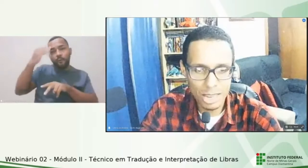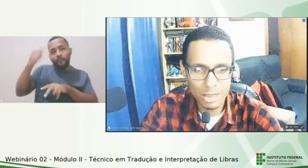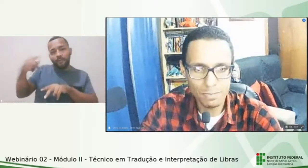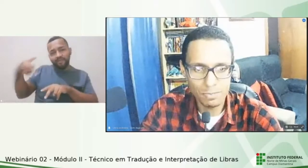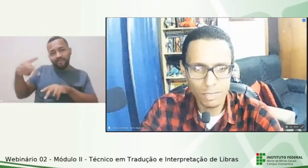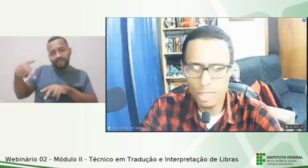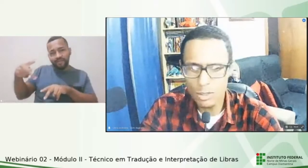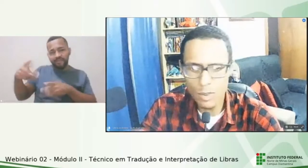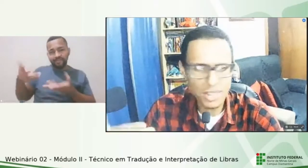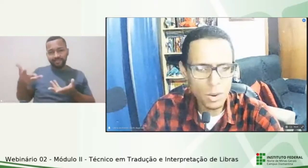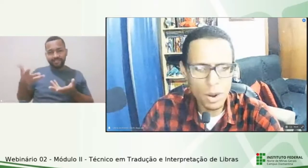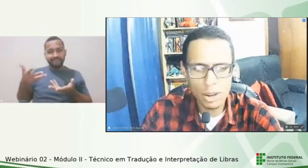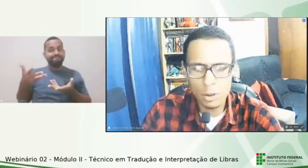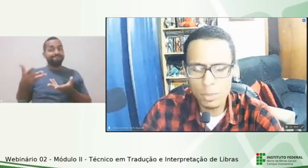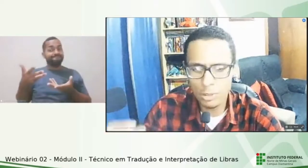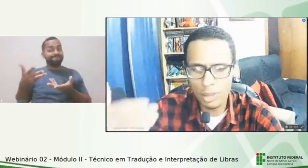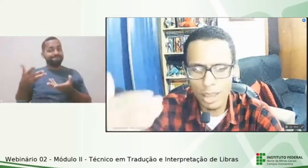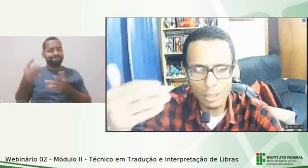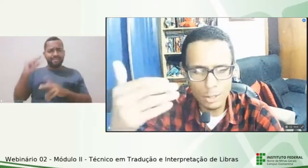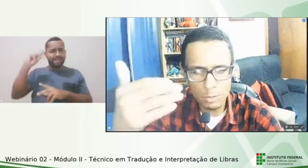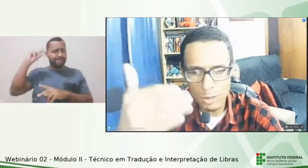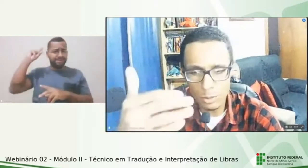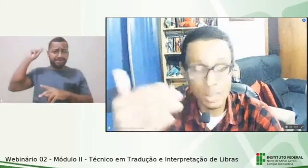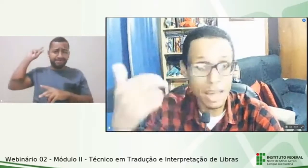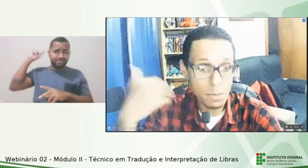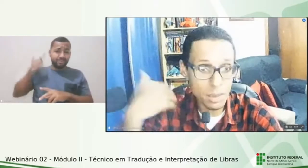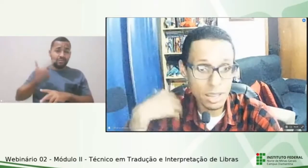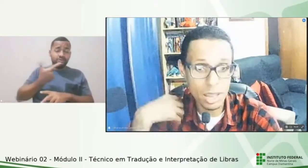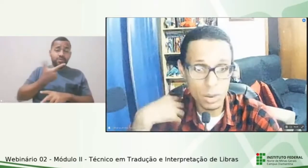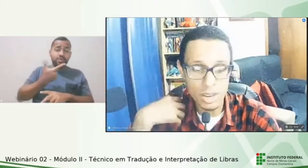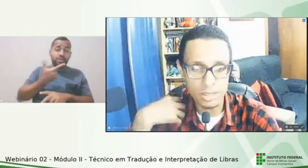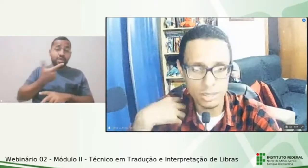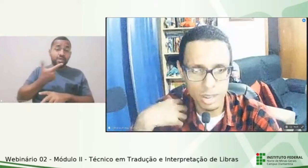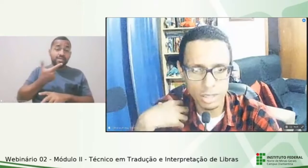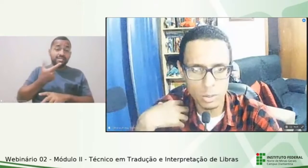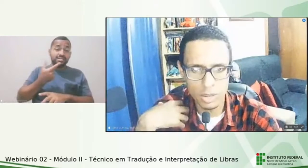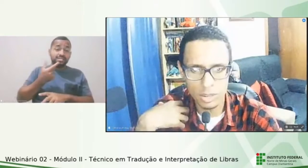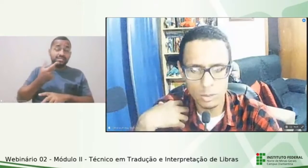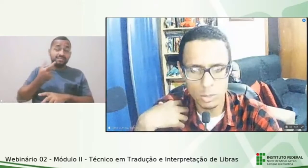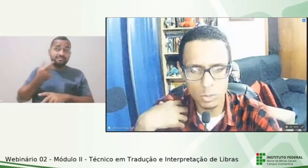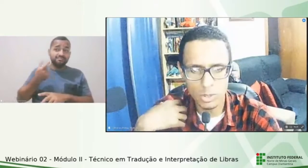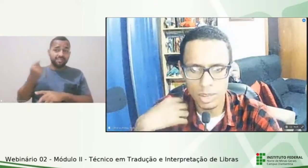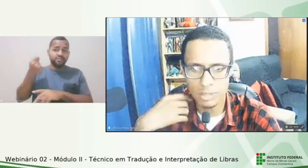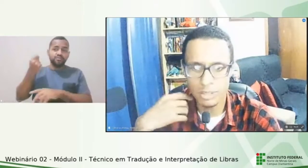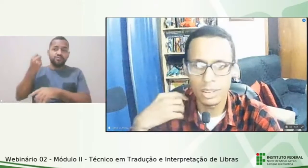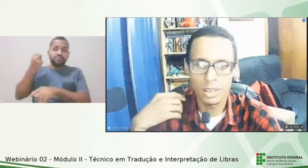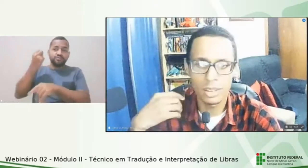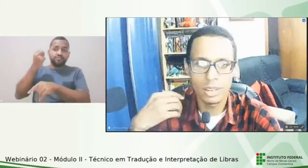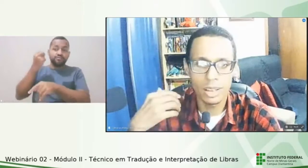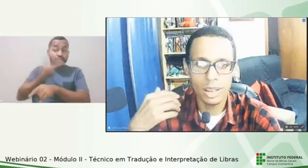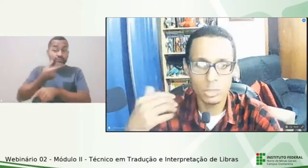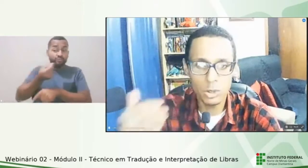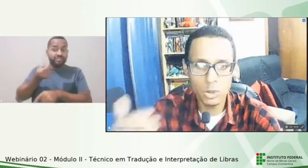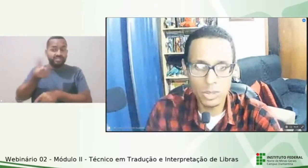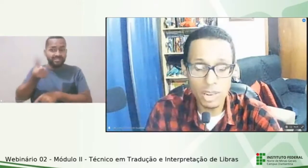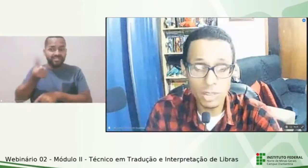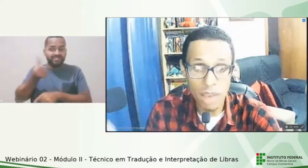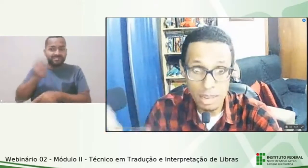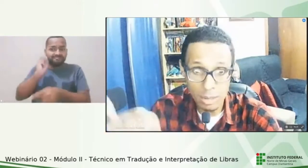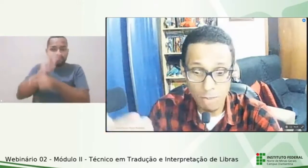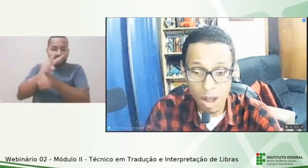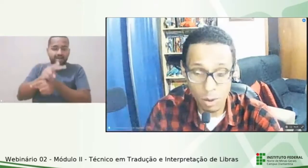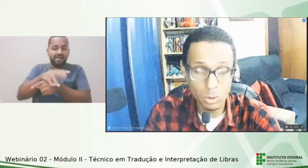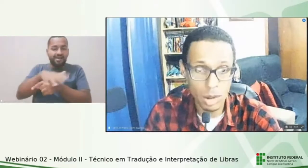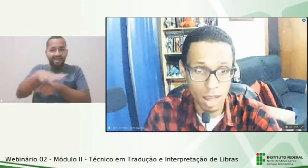Né? Isso não é de agora, começou lá em 2000, na época que eu ingressei na educação, em 2006. As pessoas, elas